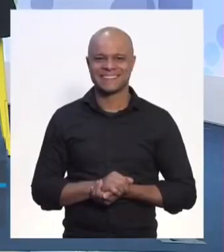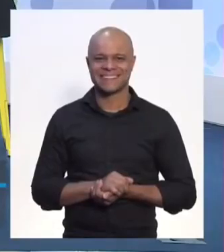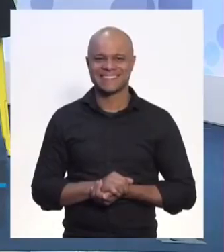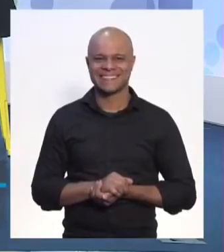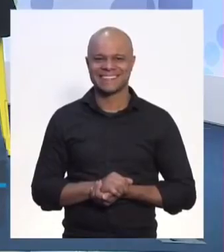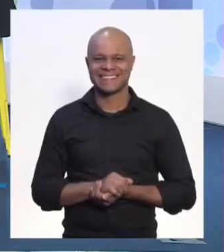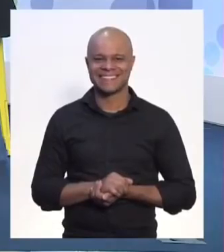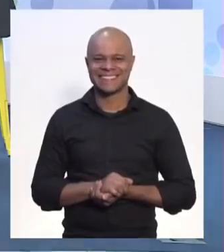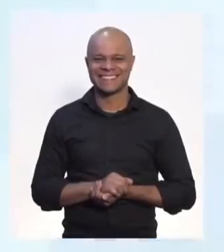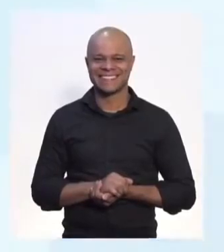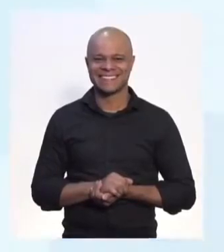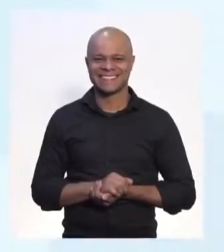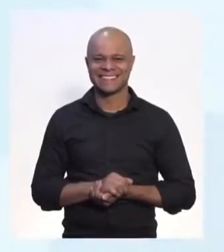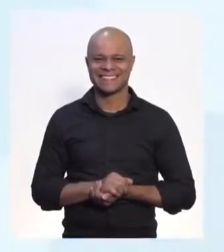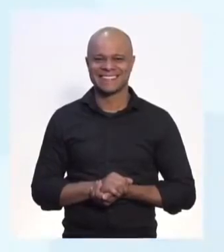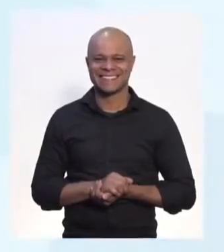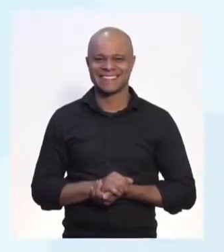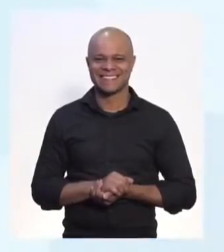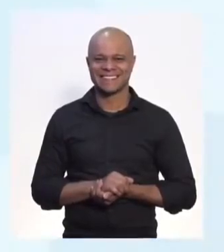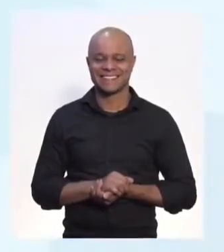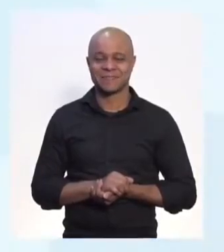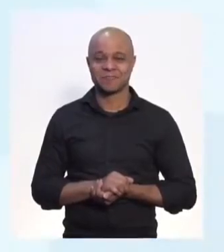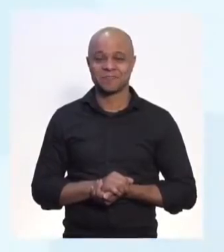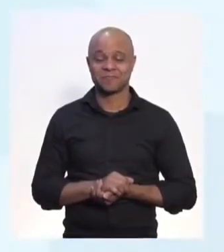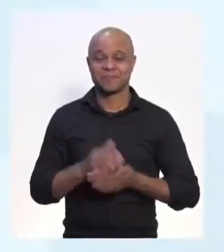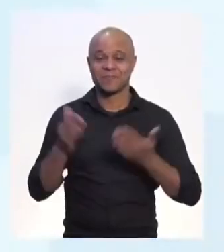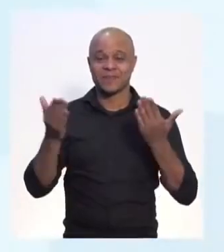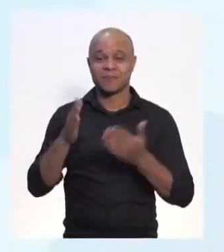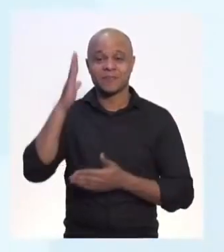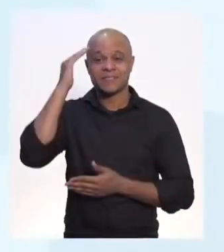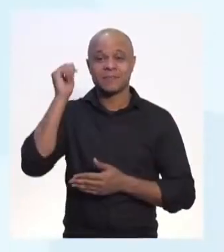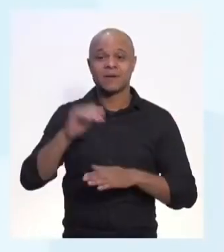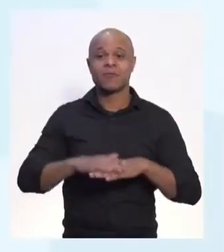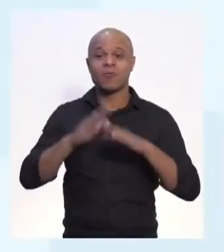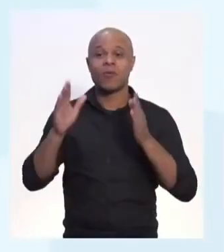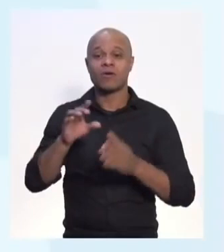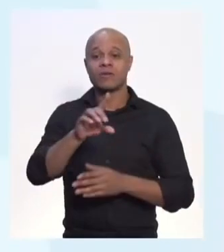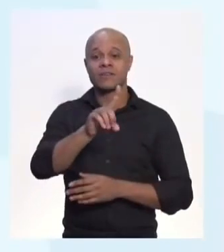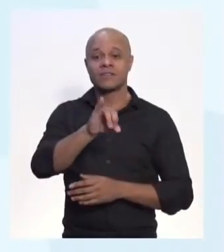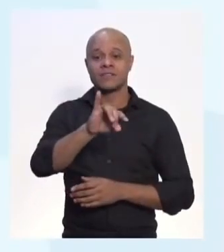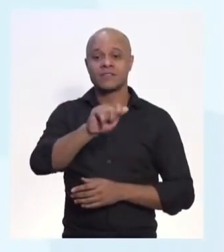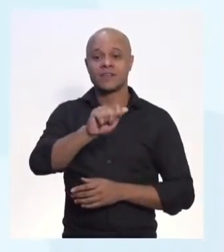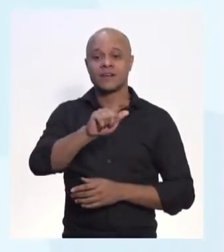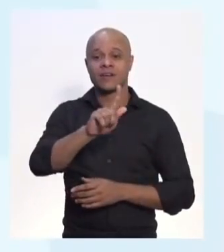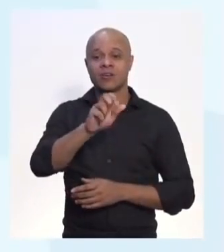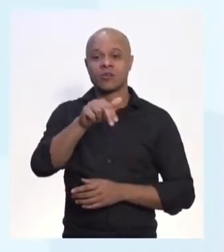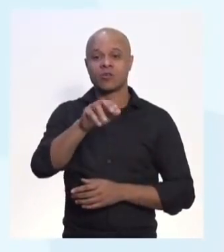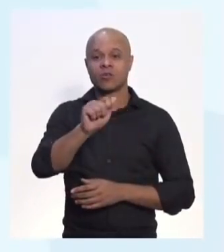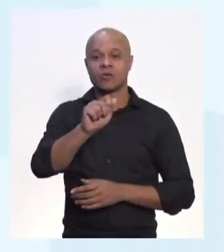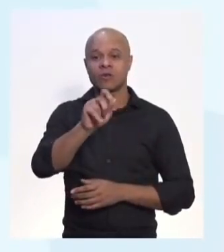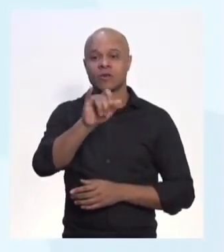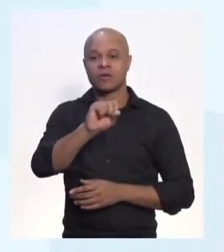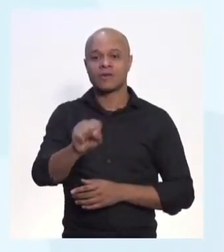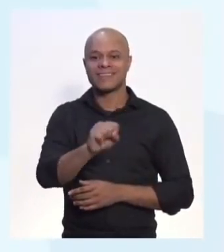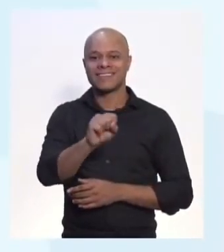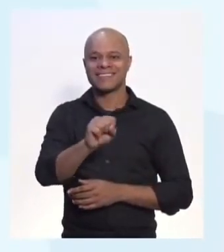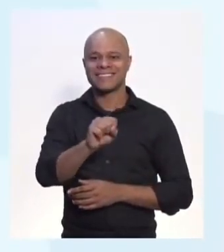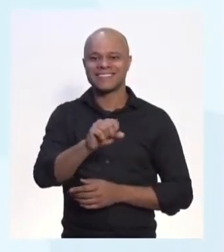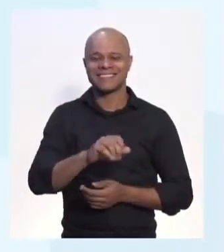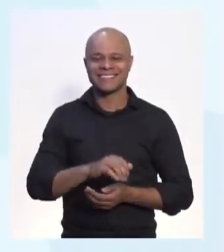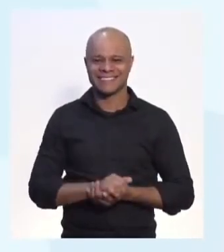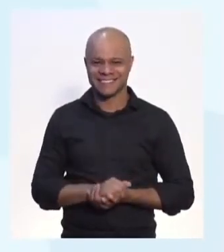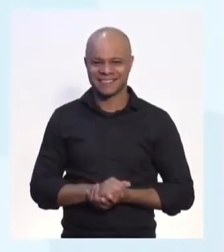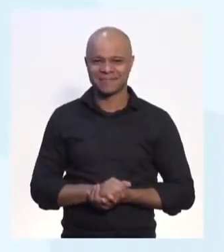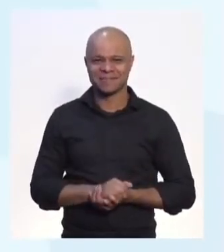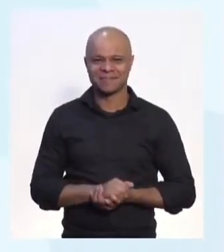eliminação, tá bom? Beleza? Na letra C. Quais são as diagonais,